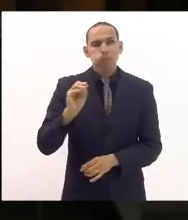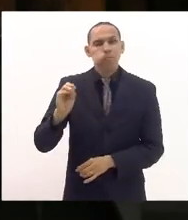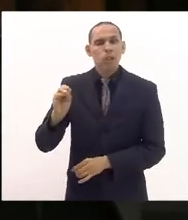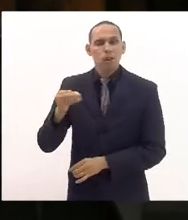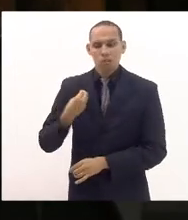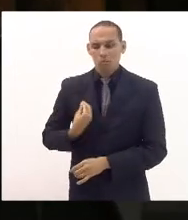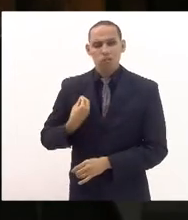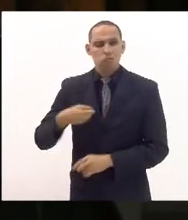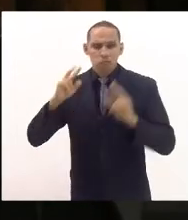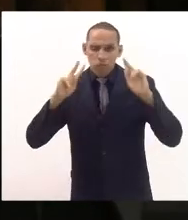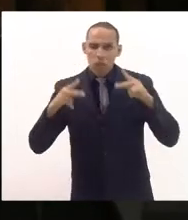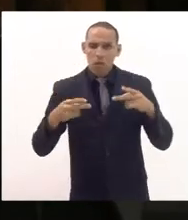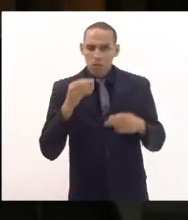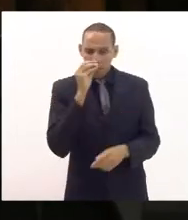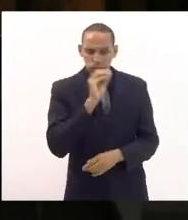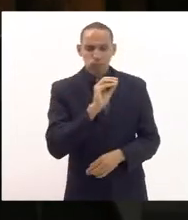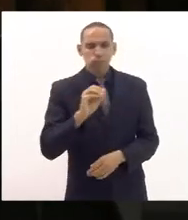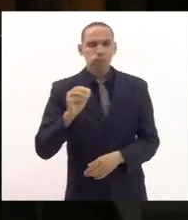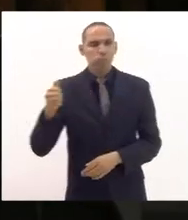vida humana